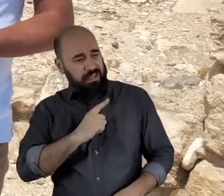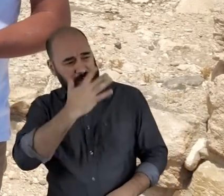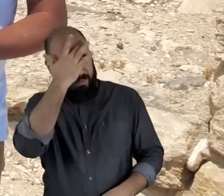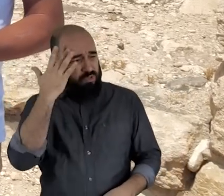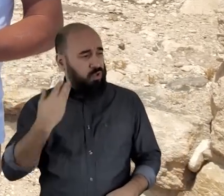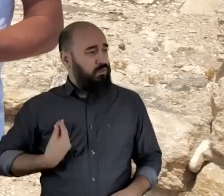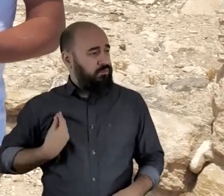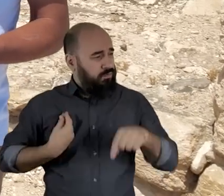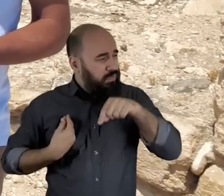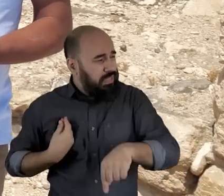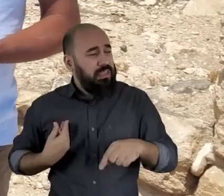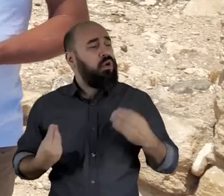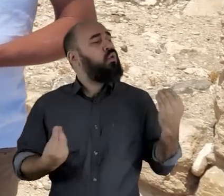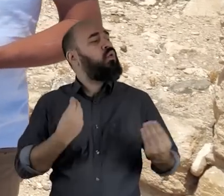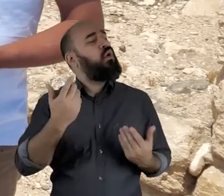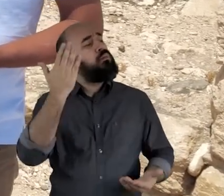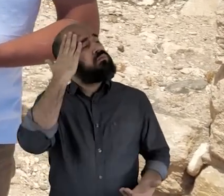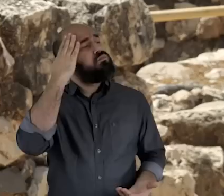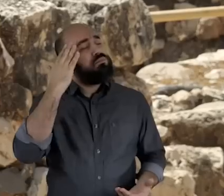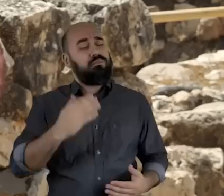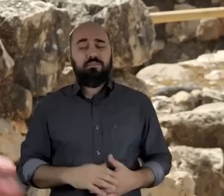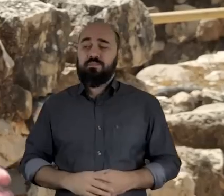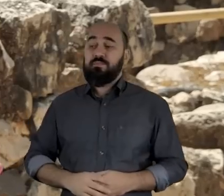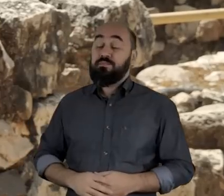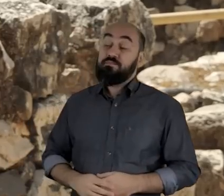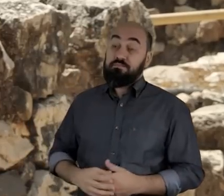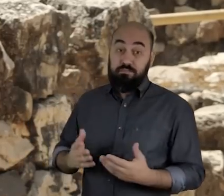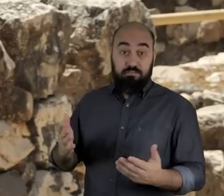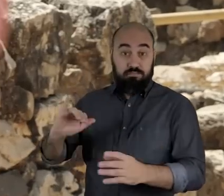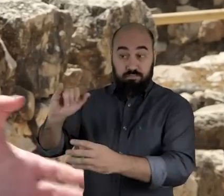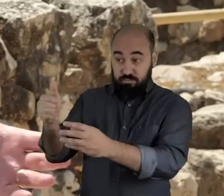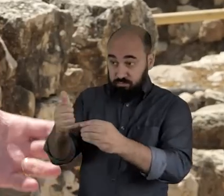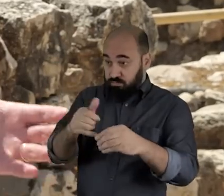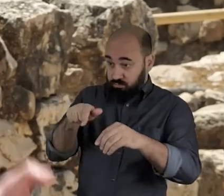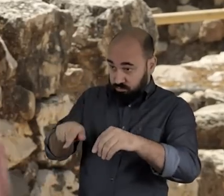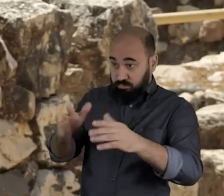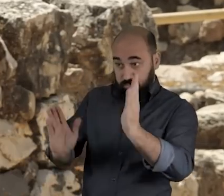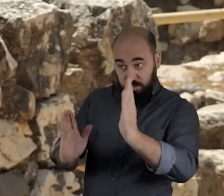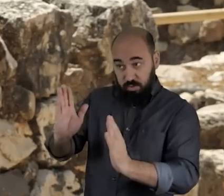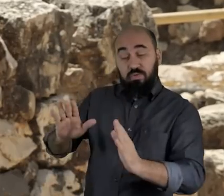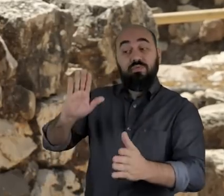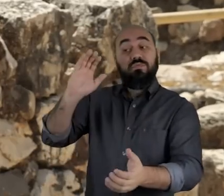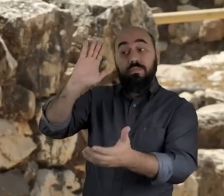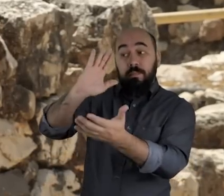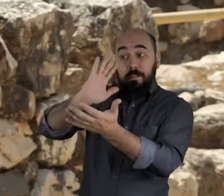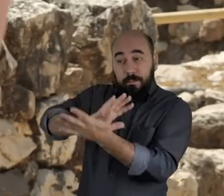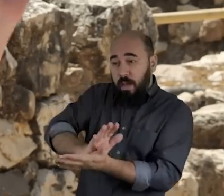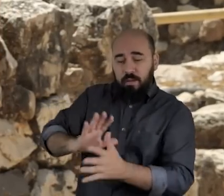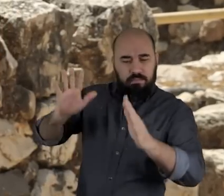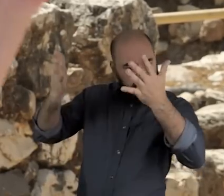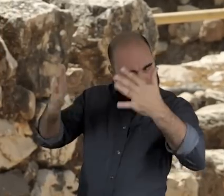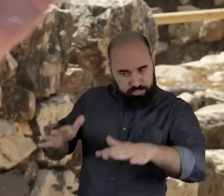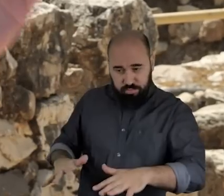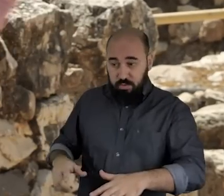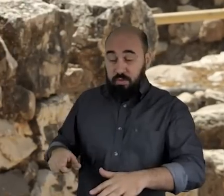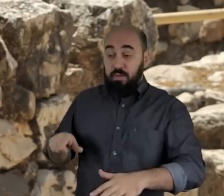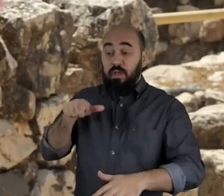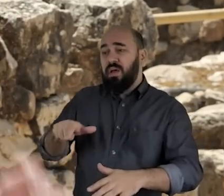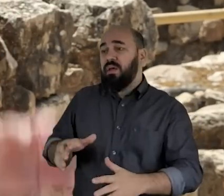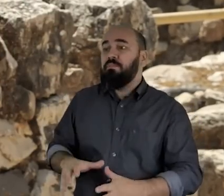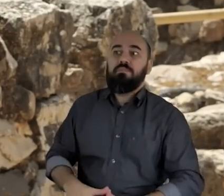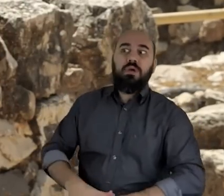que nós podemos dizer do ponto de vista da arqueologia? Depois da destruição da cidade cananeia, a cidade nunca se torna tão grande